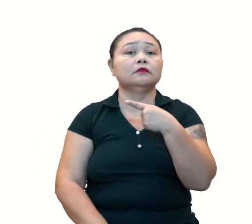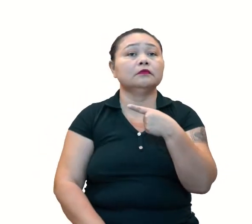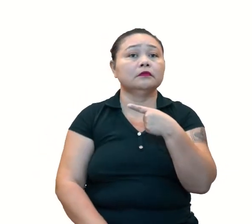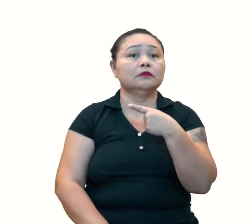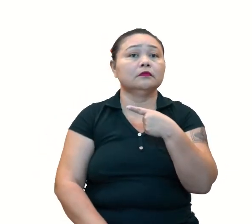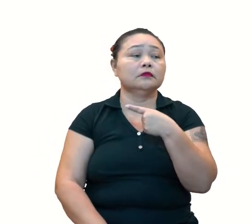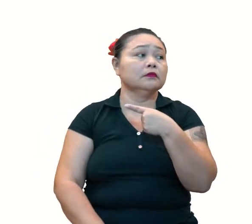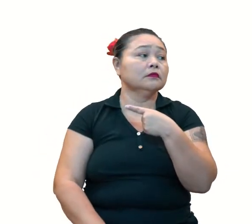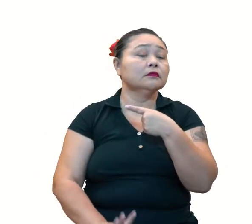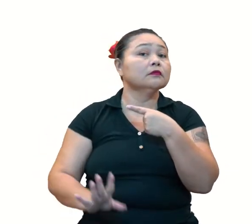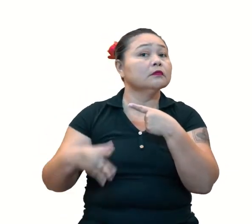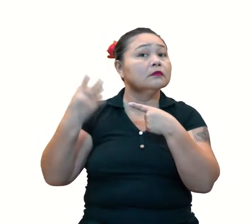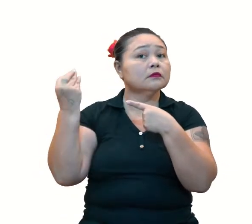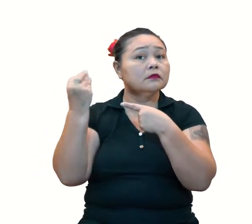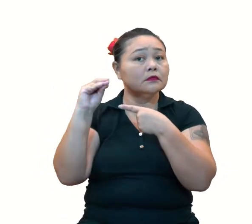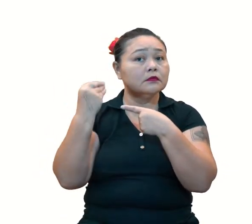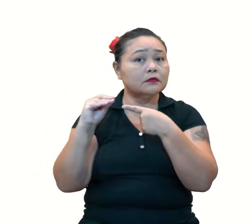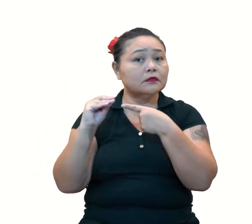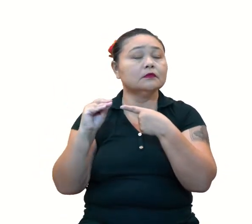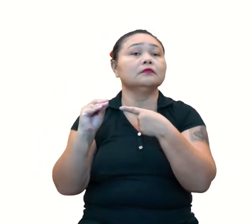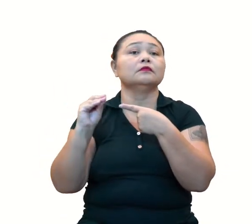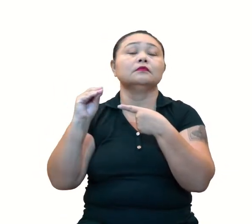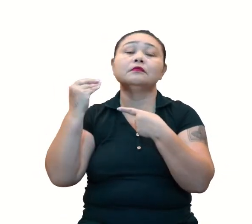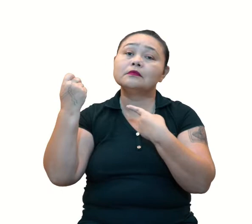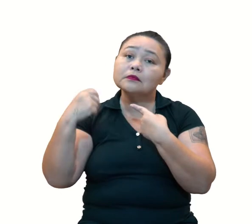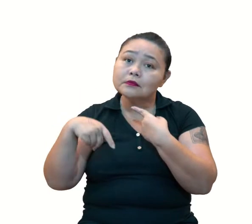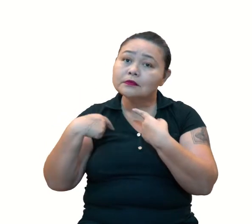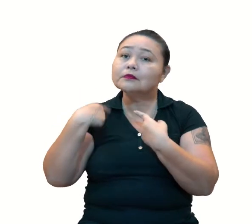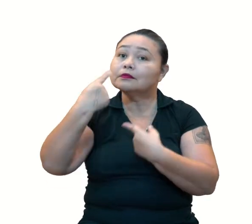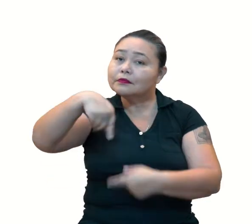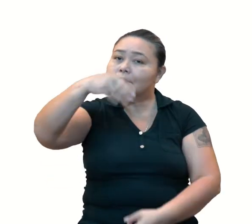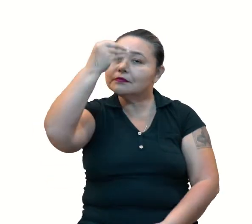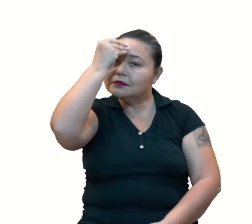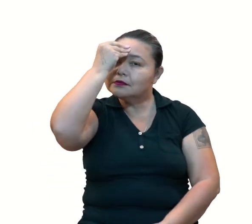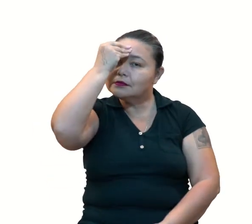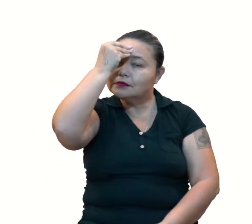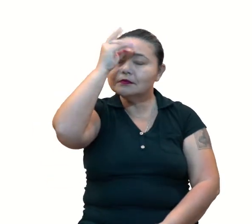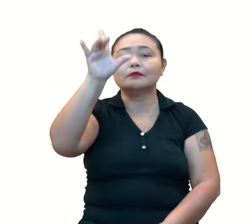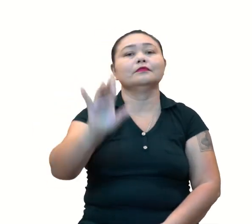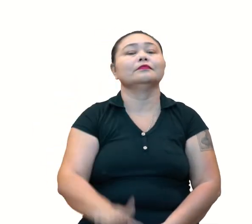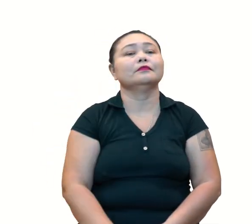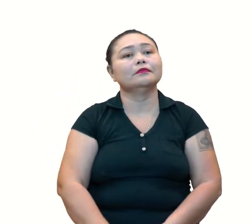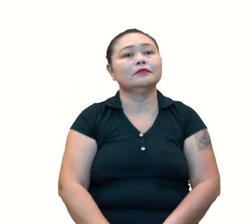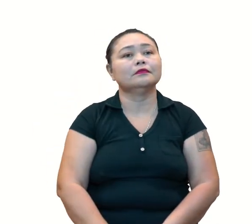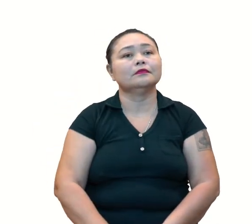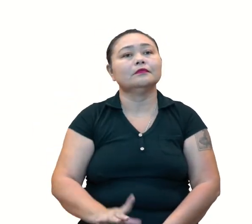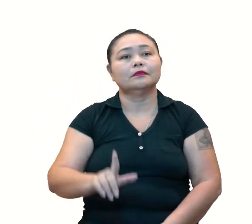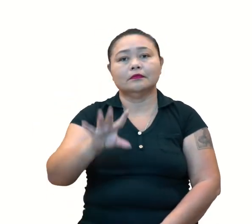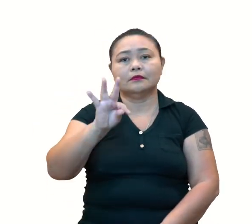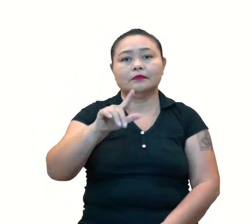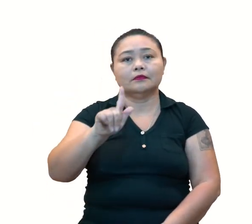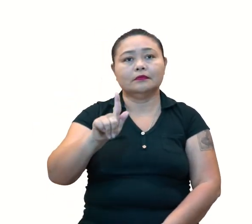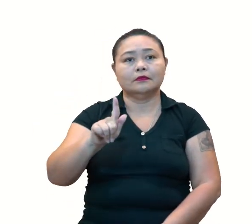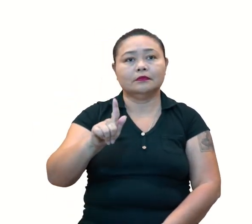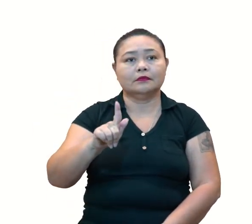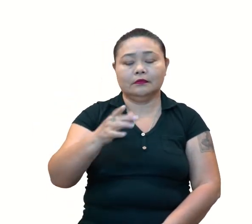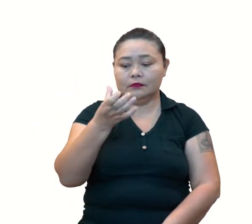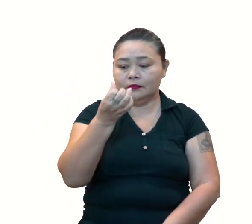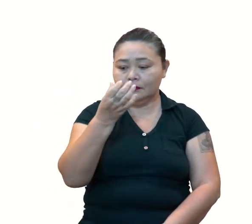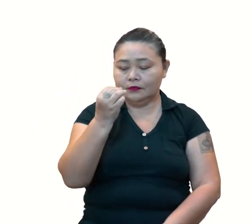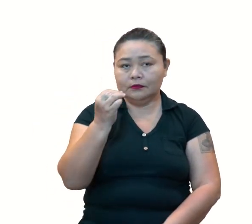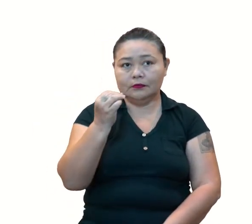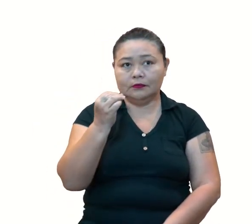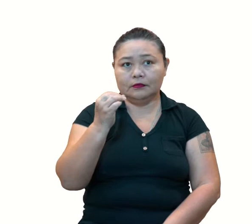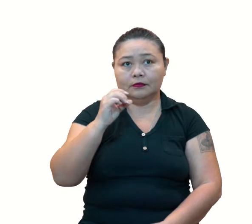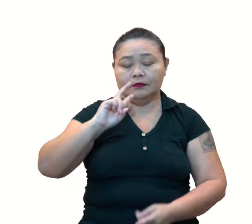adjacente. Por que a gente coloca toda vez para memorizar? Para poder memorizar, para deixar guardadinho lá na... Tangente de 60 graus.